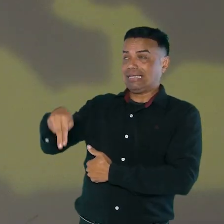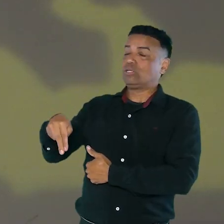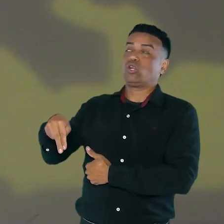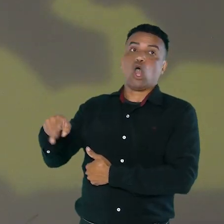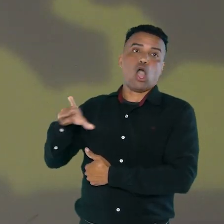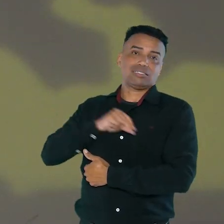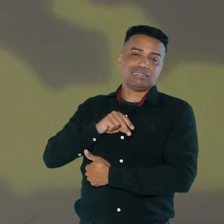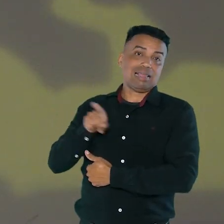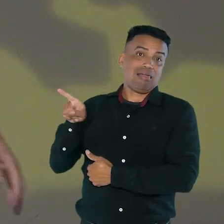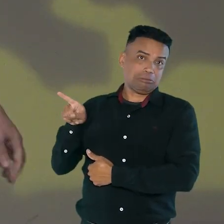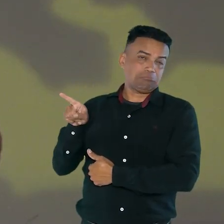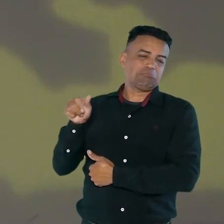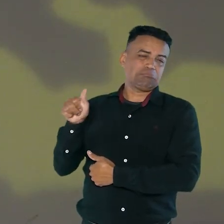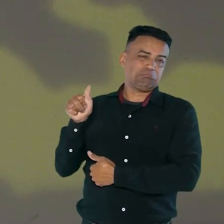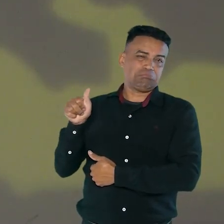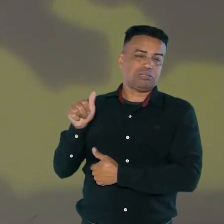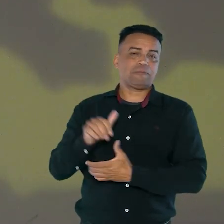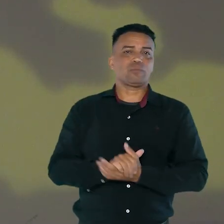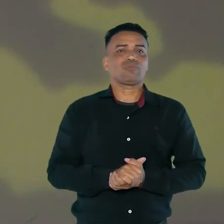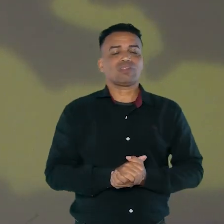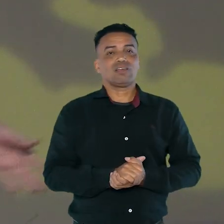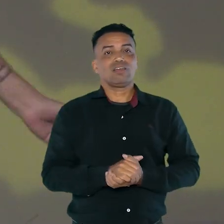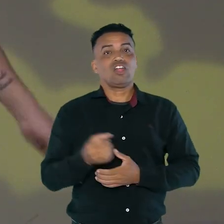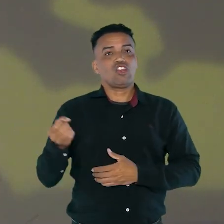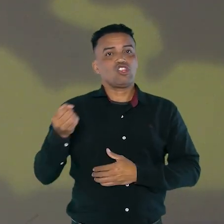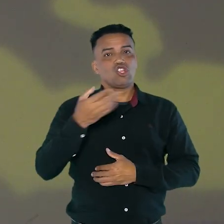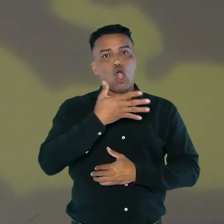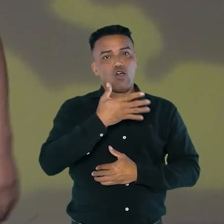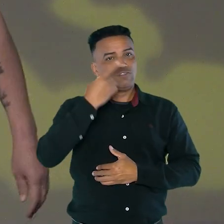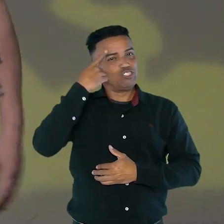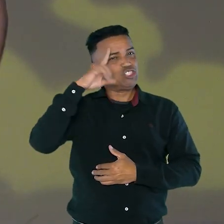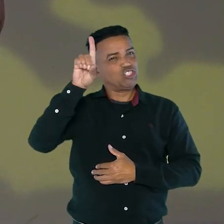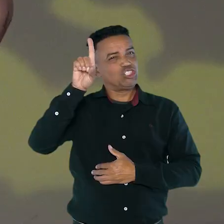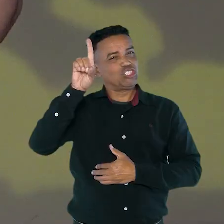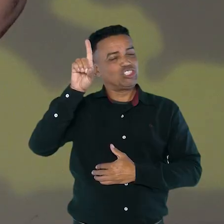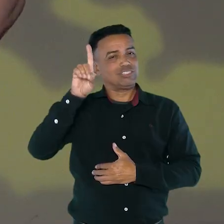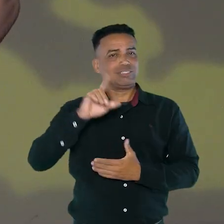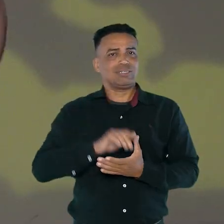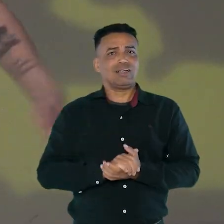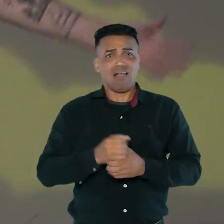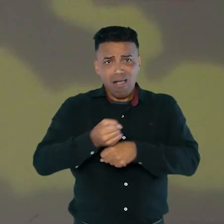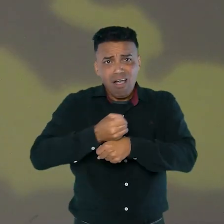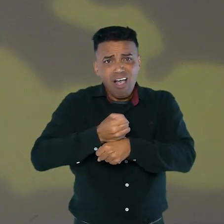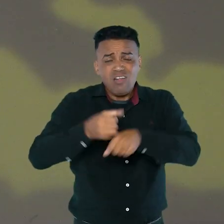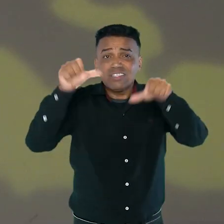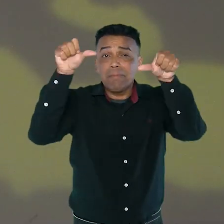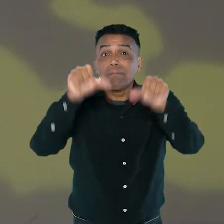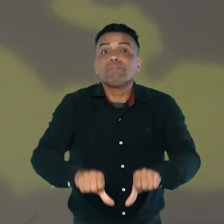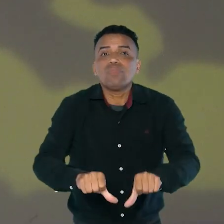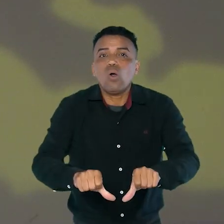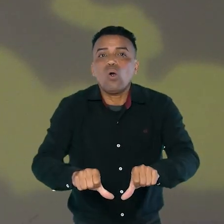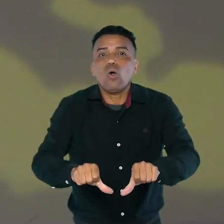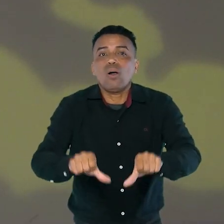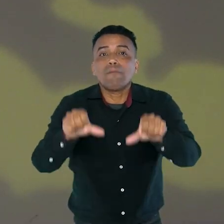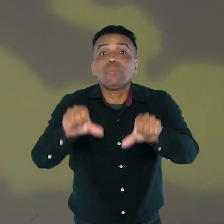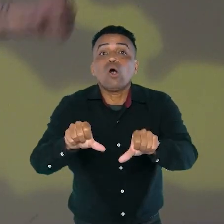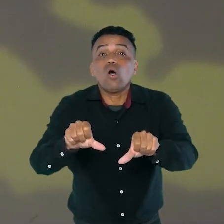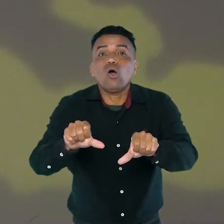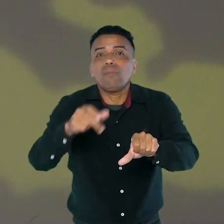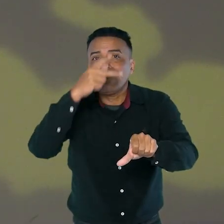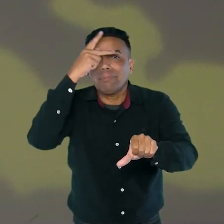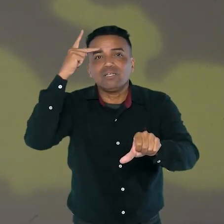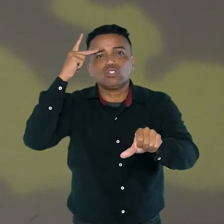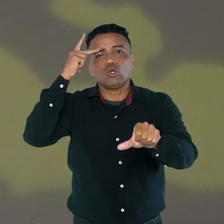E coloca o microfone no suporte. Novos dias. Este ano vai ser pior. Pior para